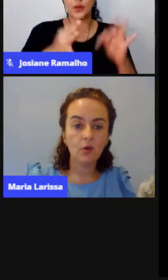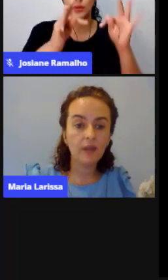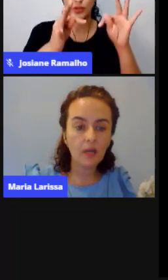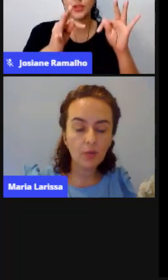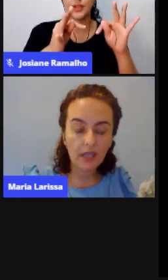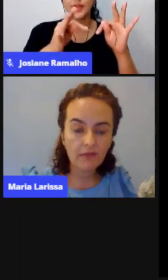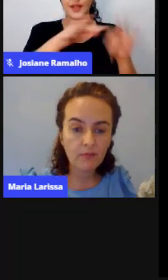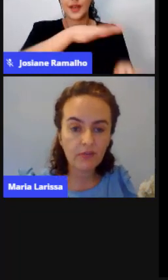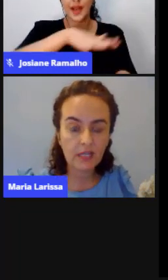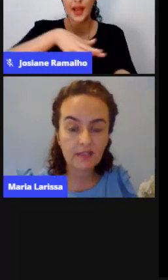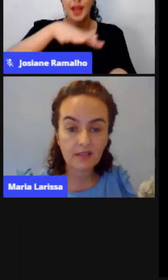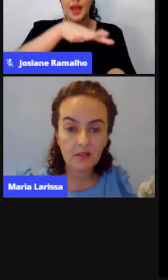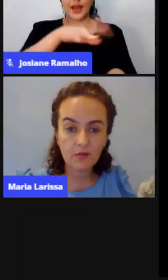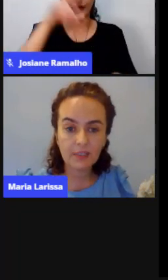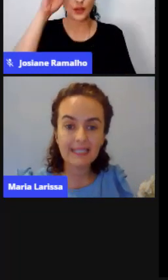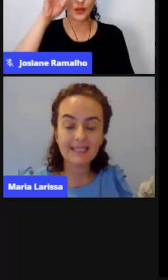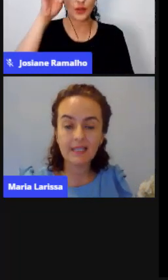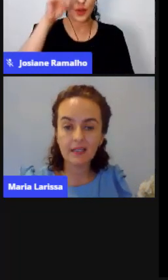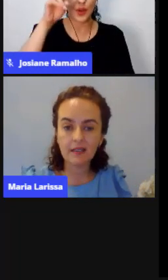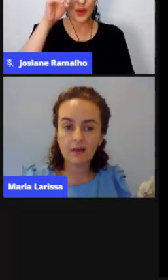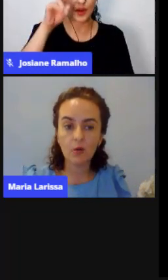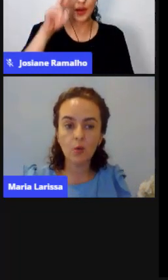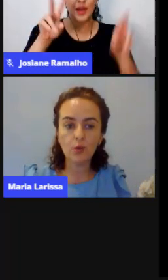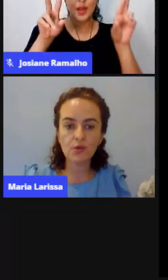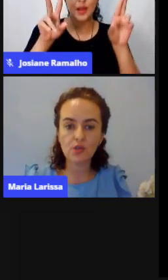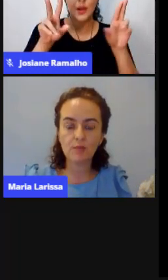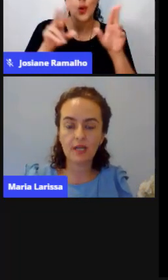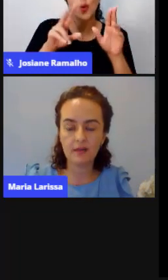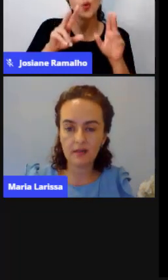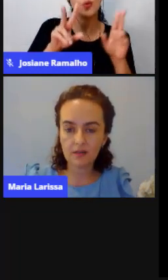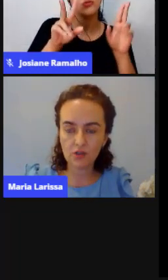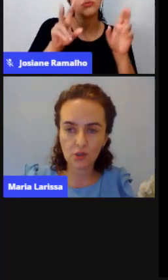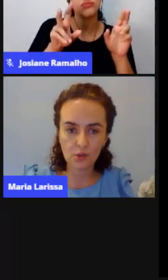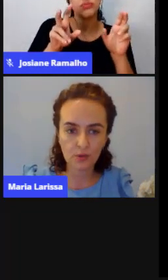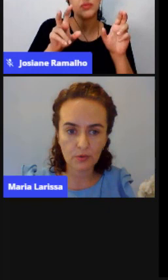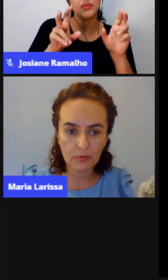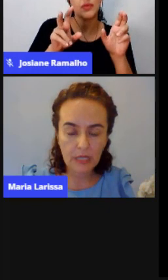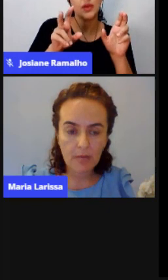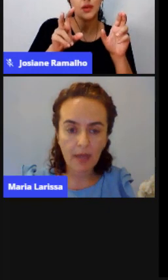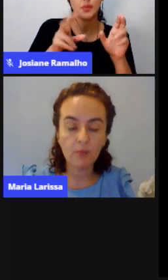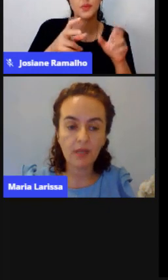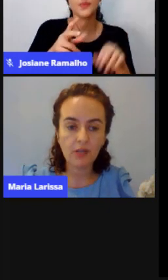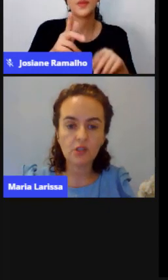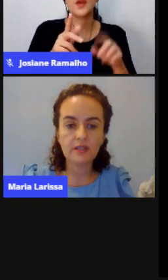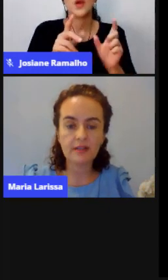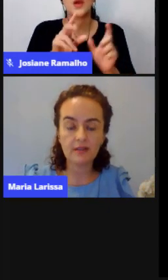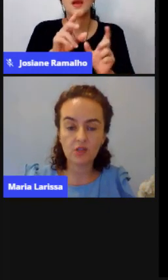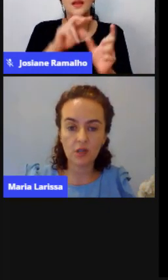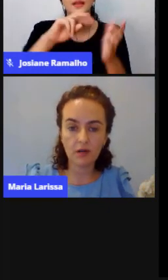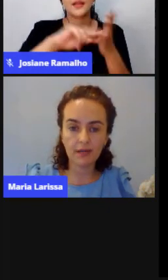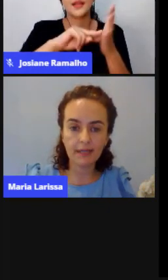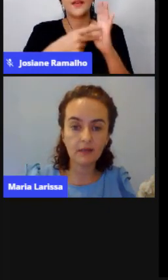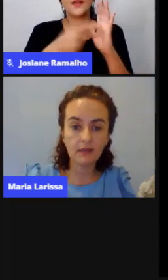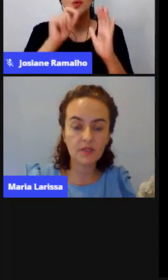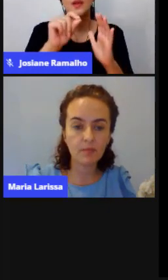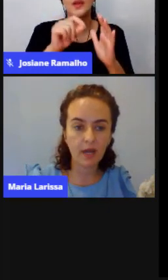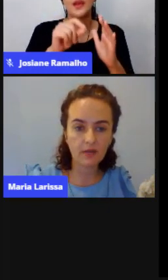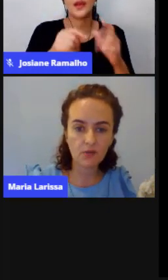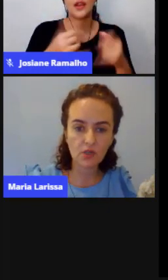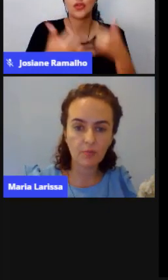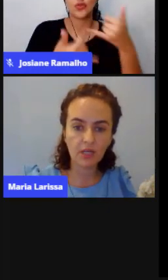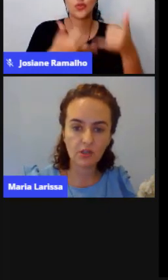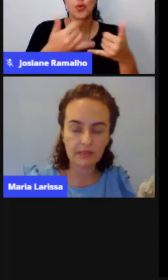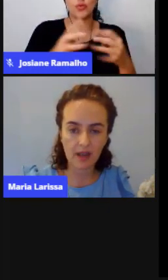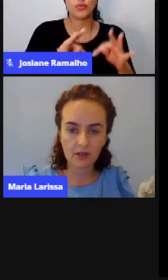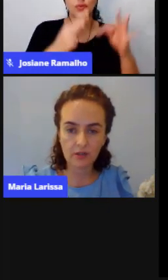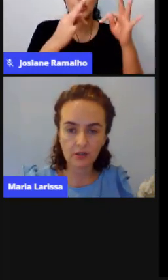né? O termo gamificação designa o uso de mecânicas de jogo para o ambiente da sala de aula, criando